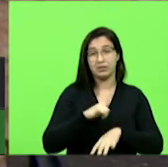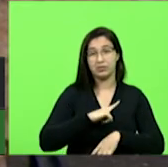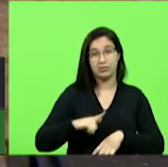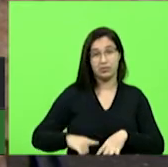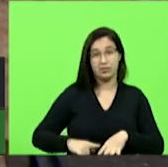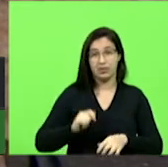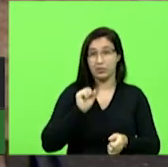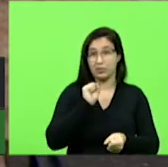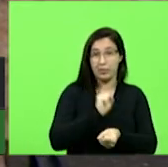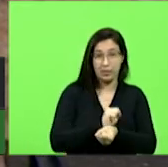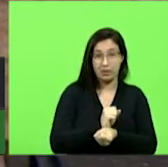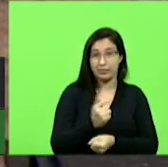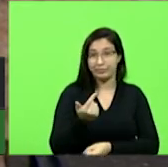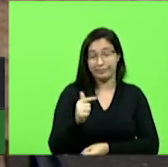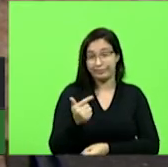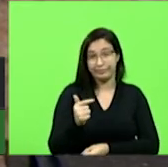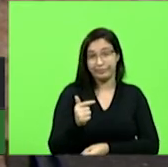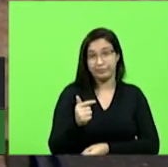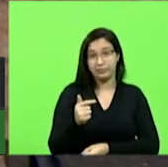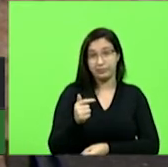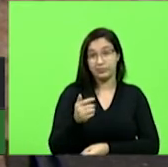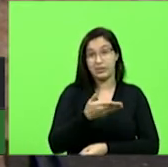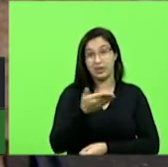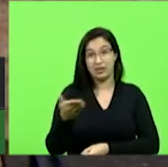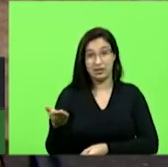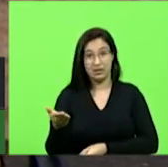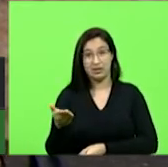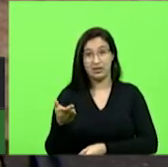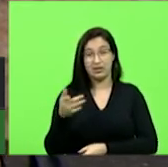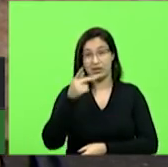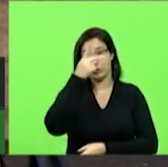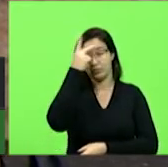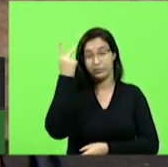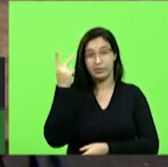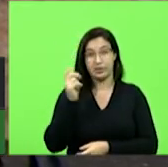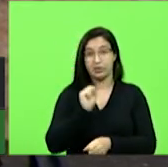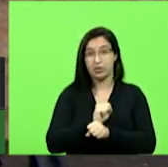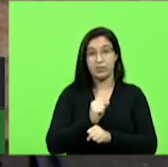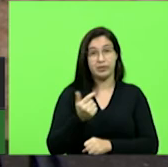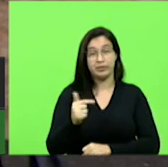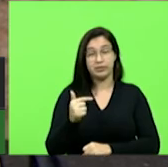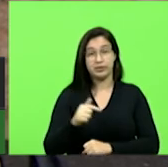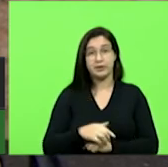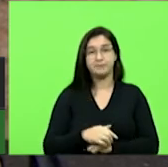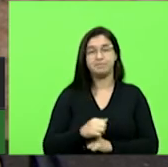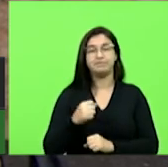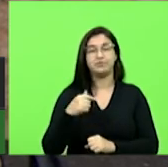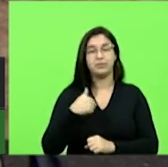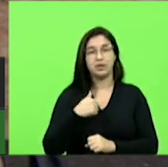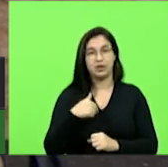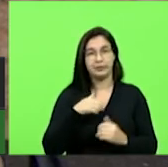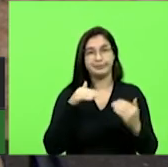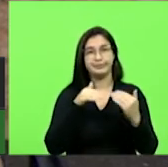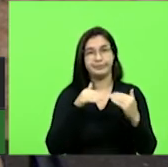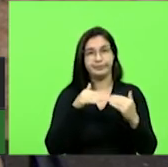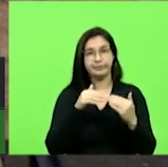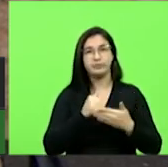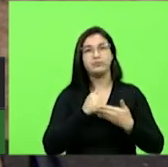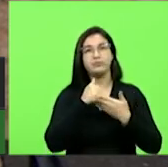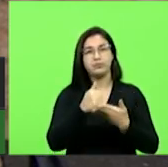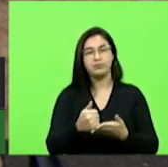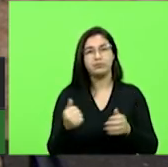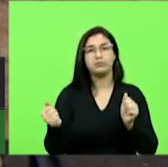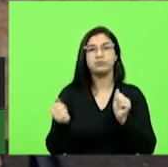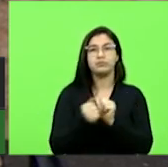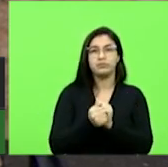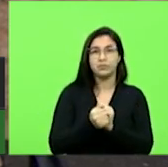essas pessoas é que não deixaram o Estado de Santa Catarina passar. Então, conte com o meu total apoio, deputado Jessé. Estaremos sempre lado a lado,